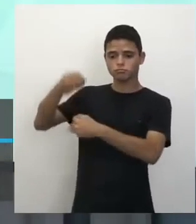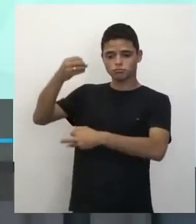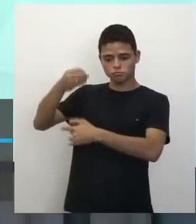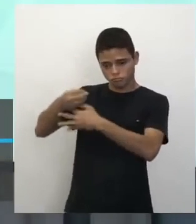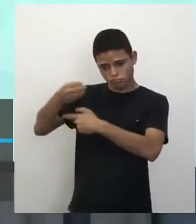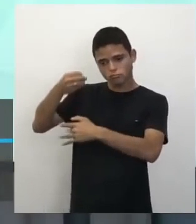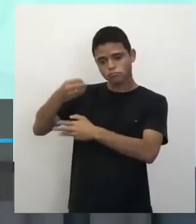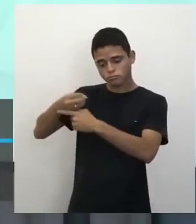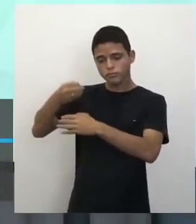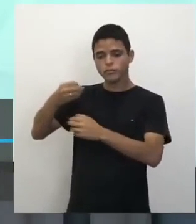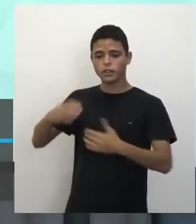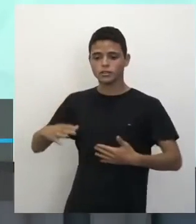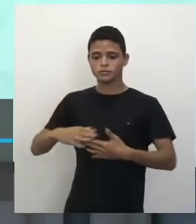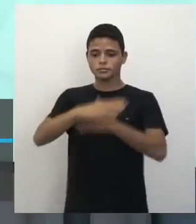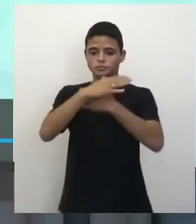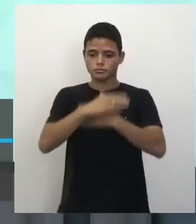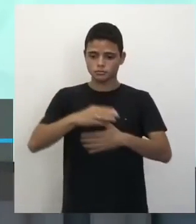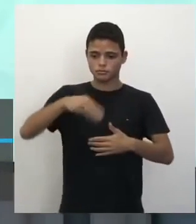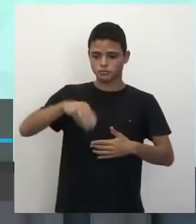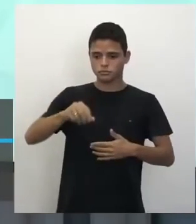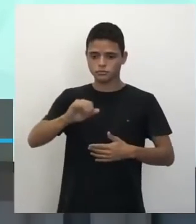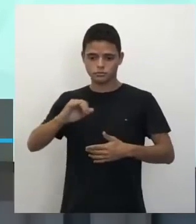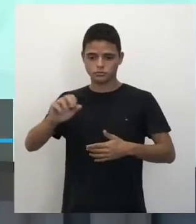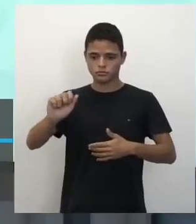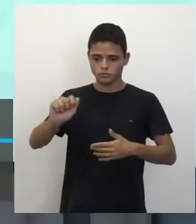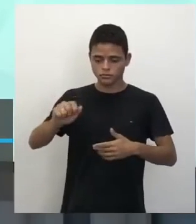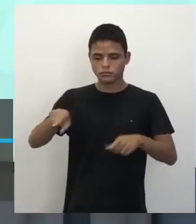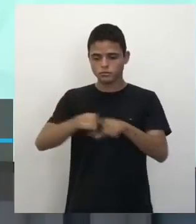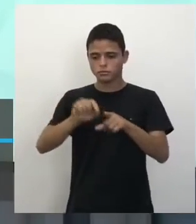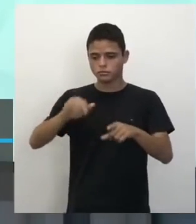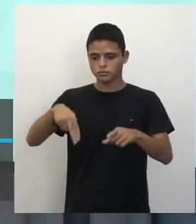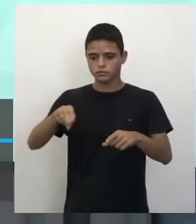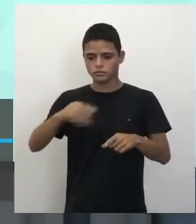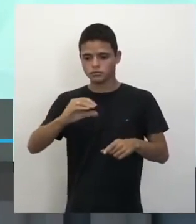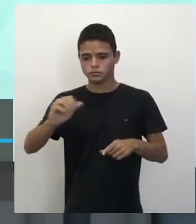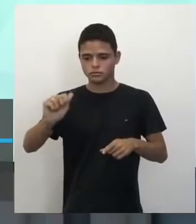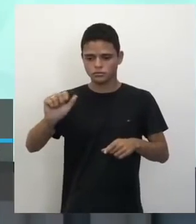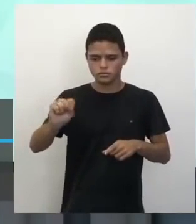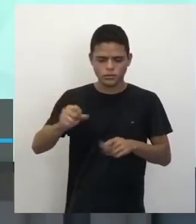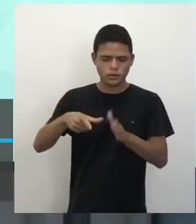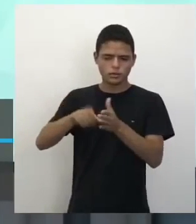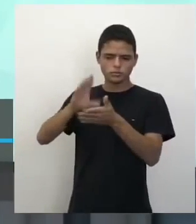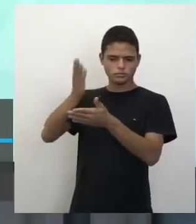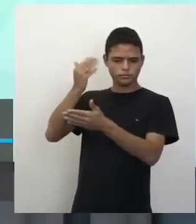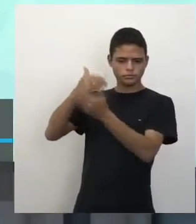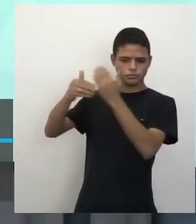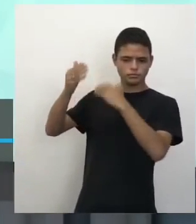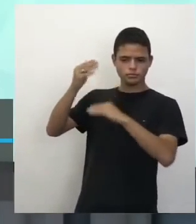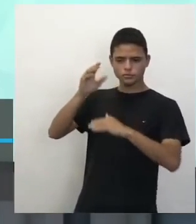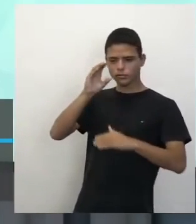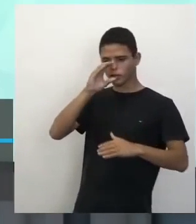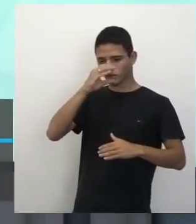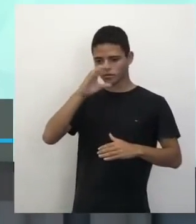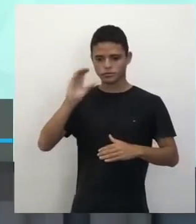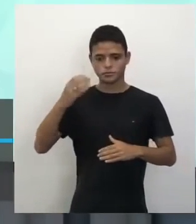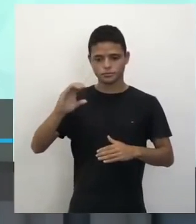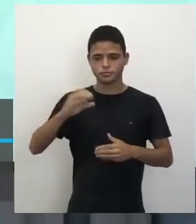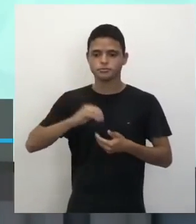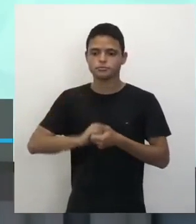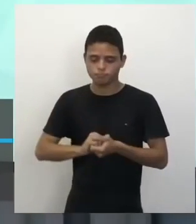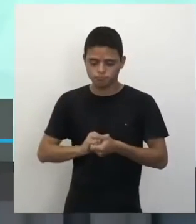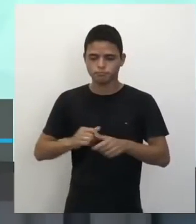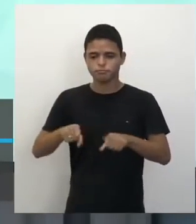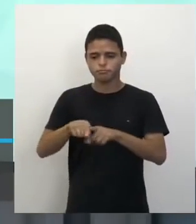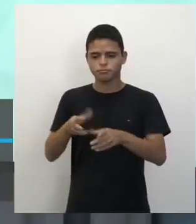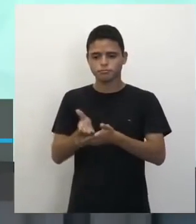que maias, astecas e incas foram os povos pré-colombianos que estavam aqui no território antes da